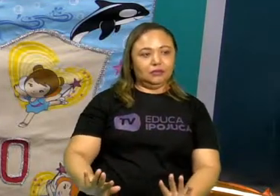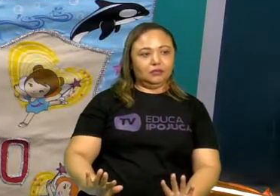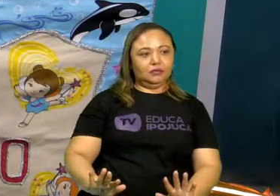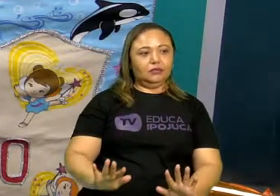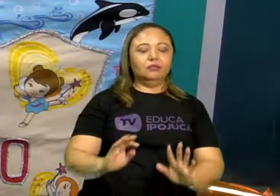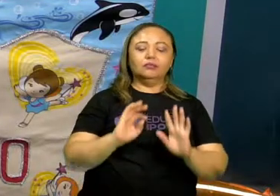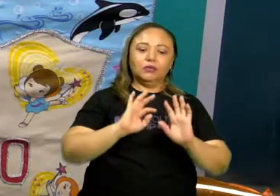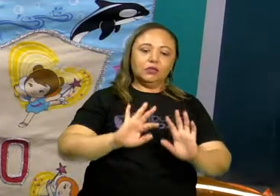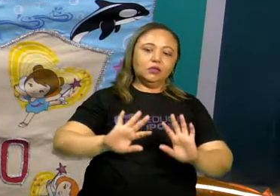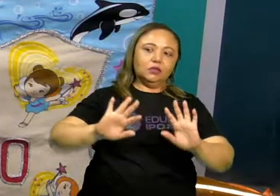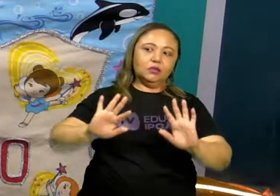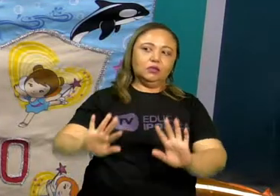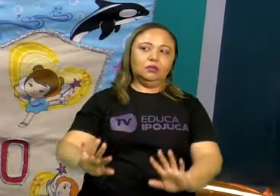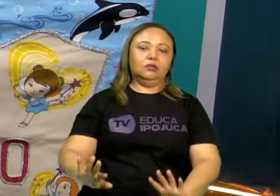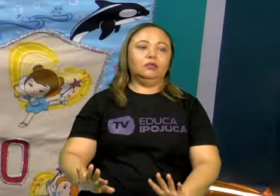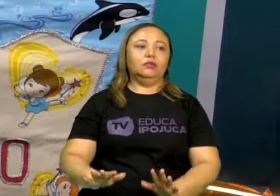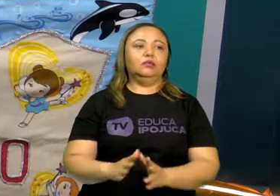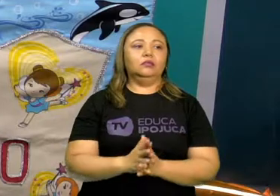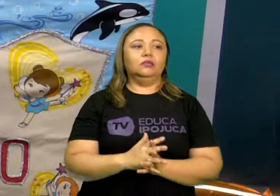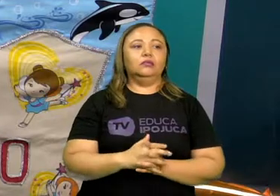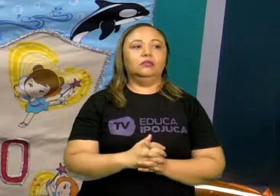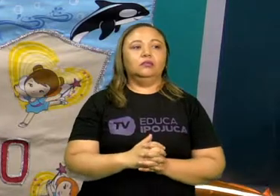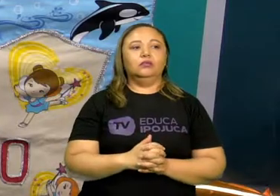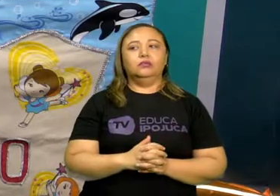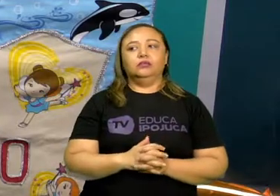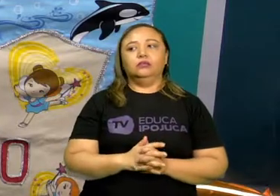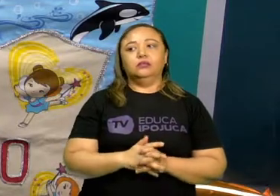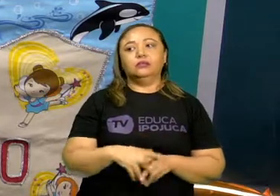isso, leiturinha? Vai feito mamãe de comer pelas